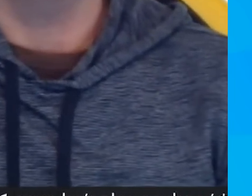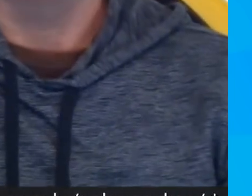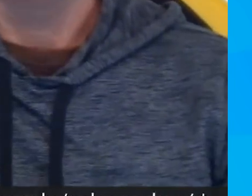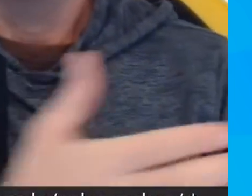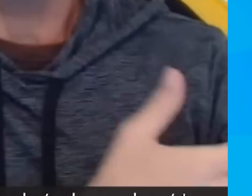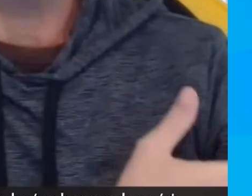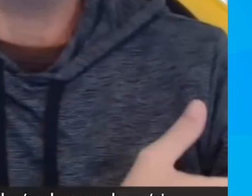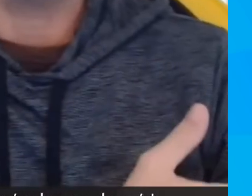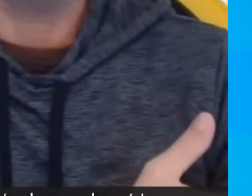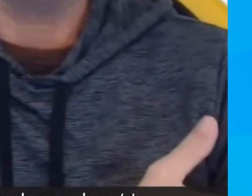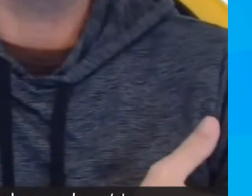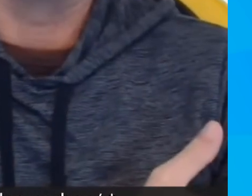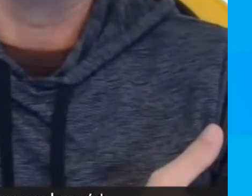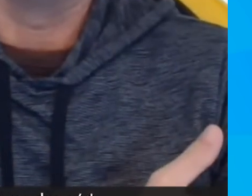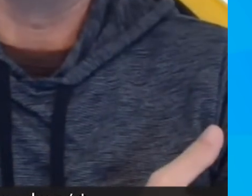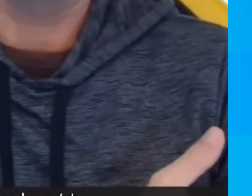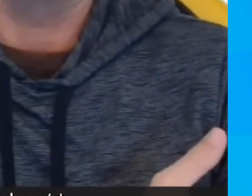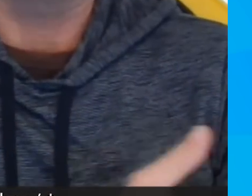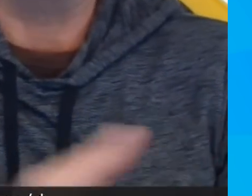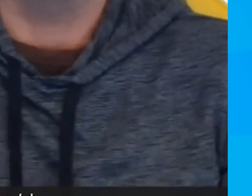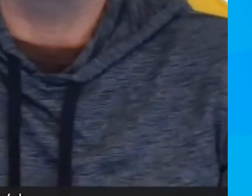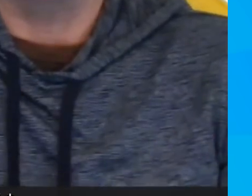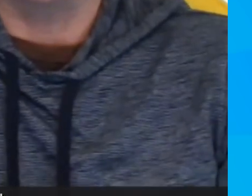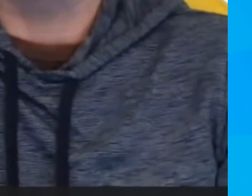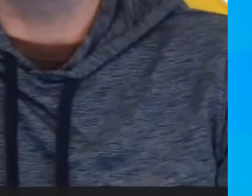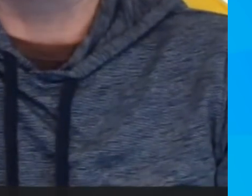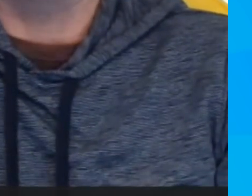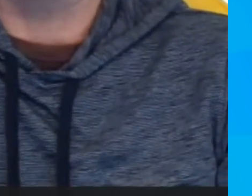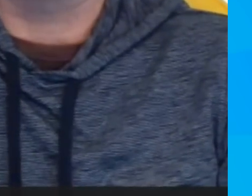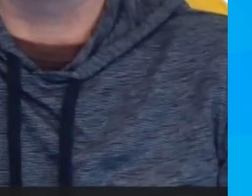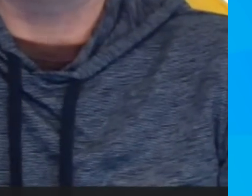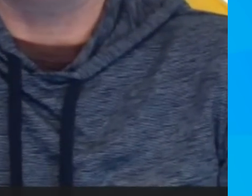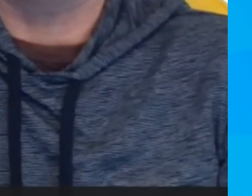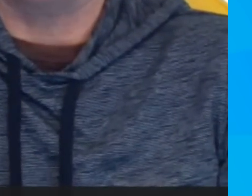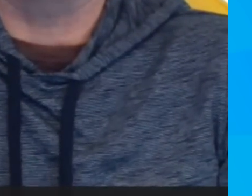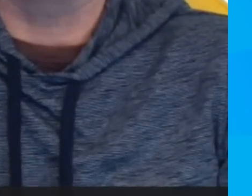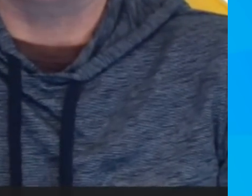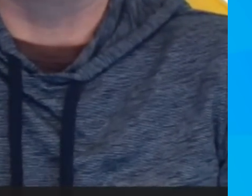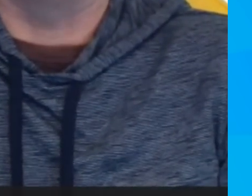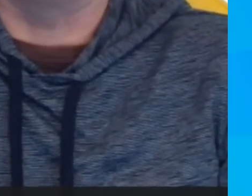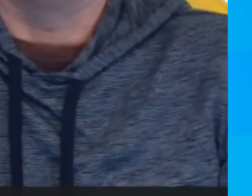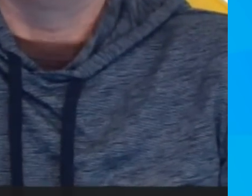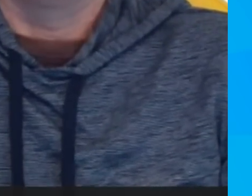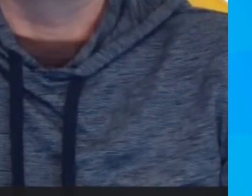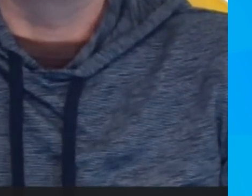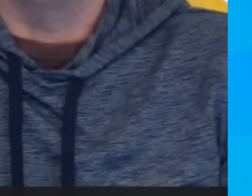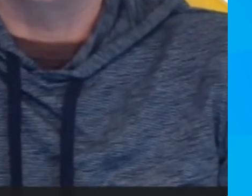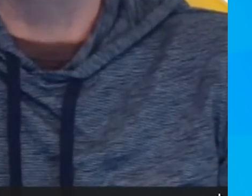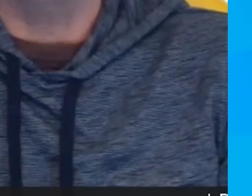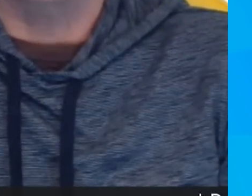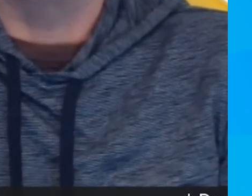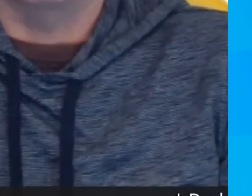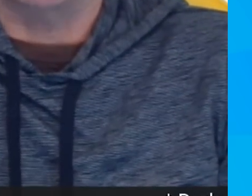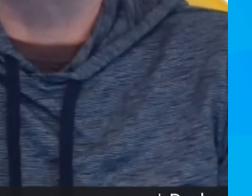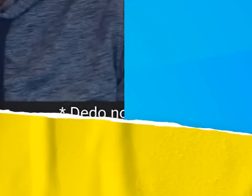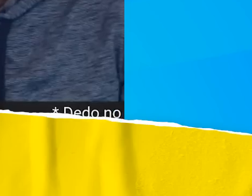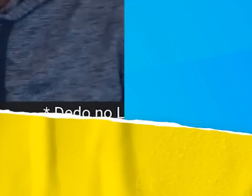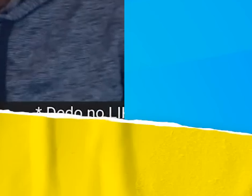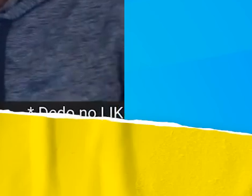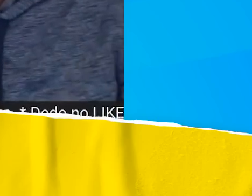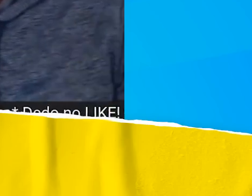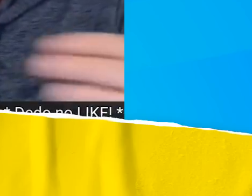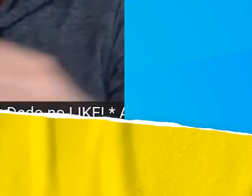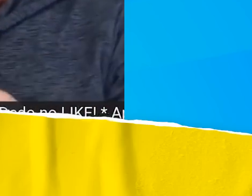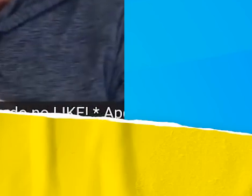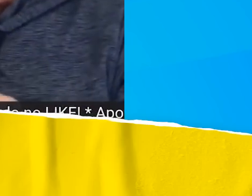ele. Mas tá gravado, meu senhor, parece o Braga Neto. O Braga Neto foi lá, pagou de gatão com os golpistas, dizendo, não percam a esperança.